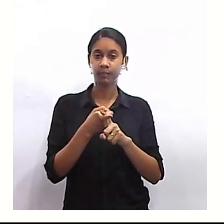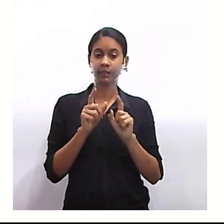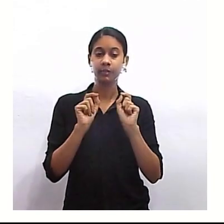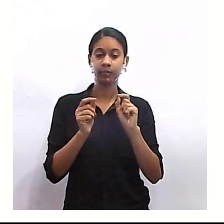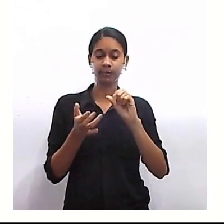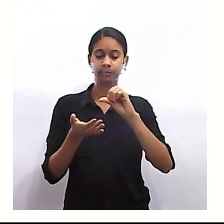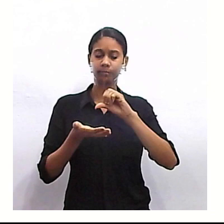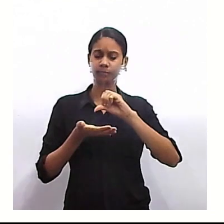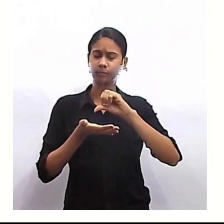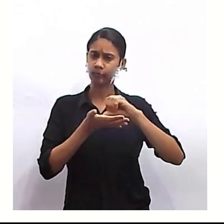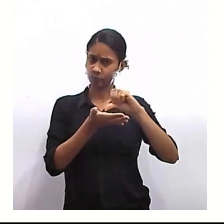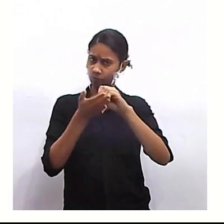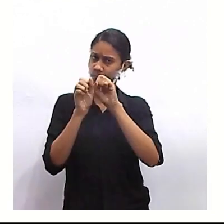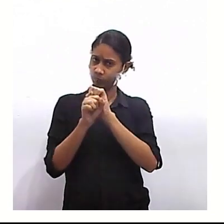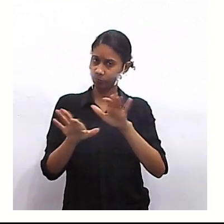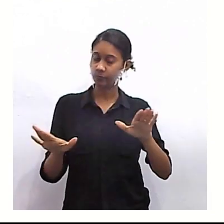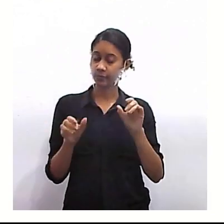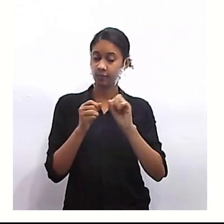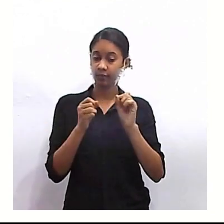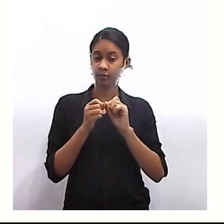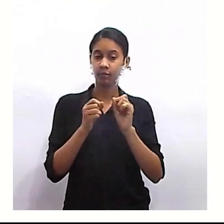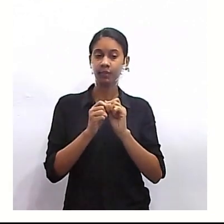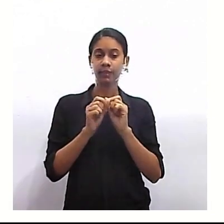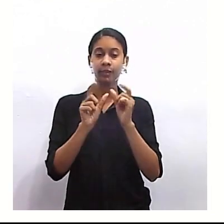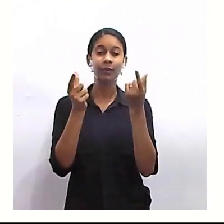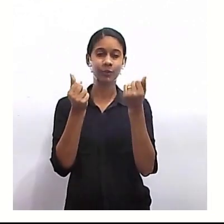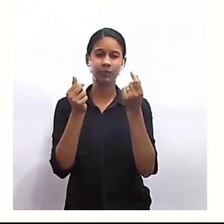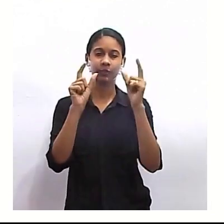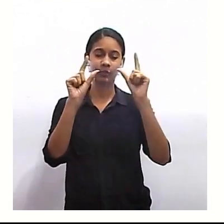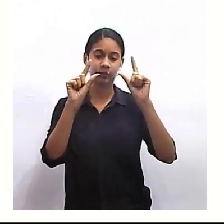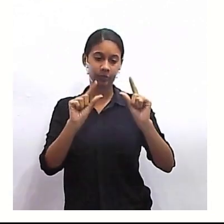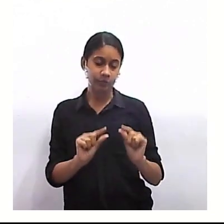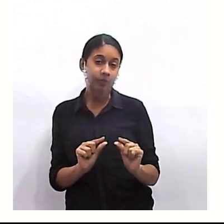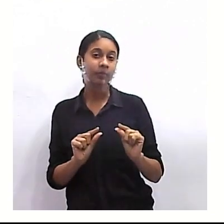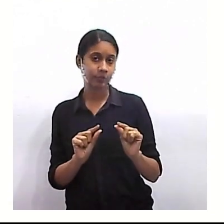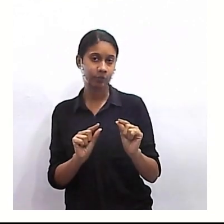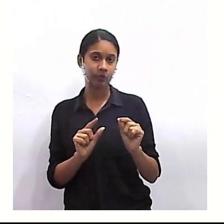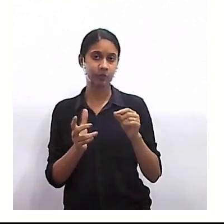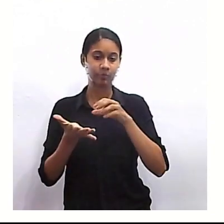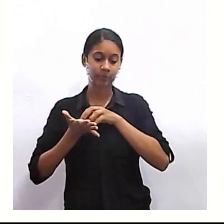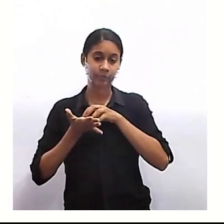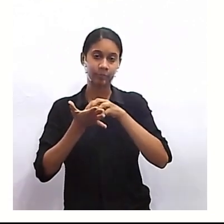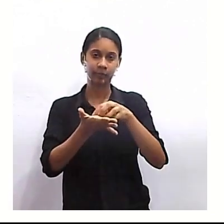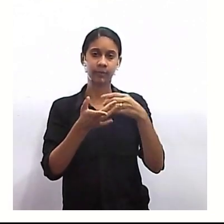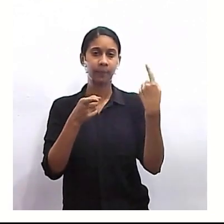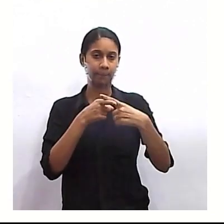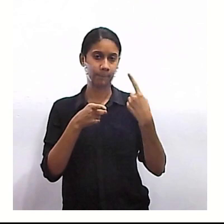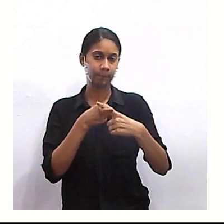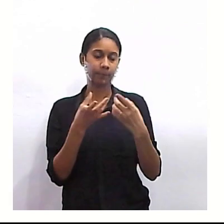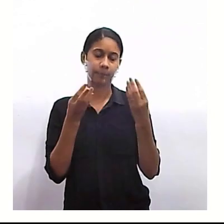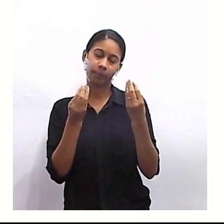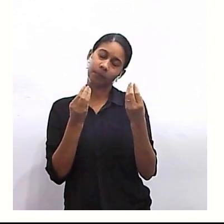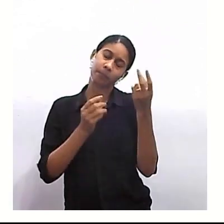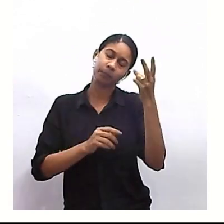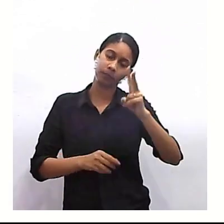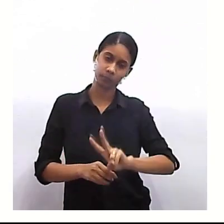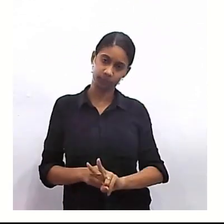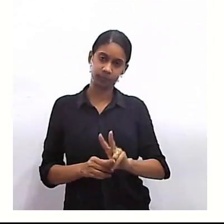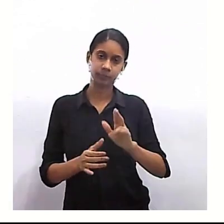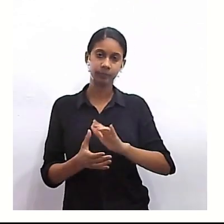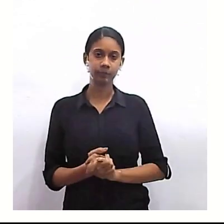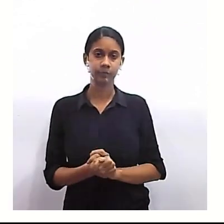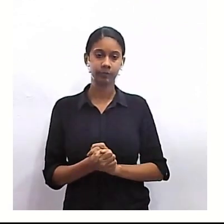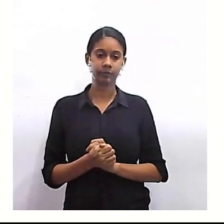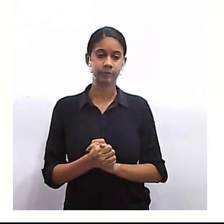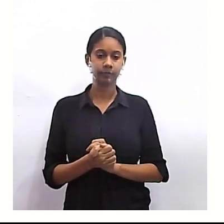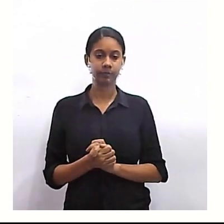permitem uma redução no custo do transporte, já que, apesar de muitas vezes com consolidação